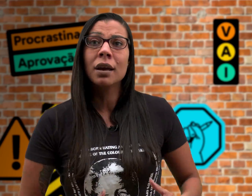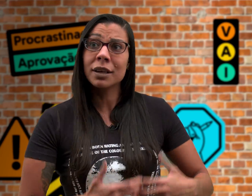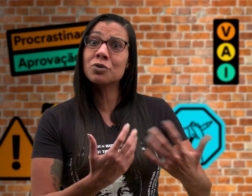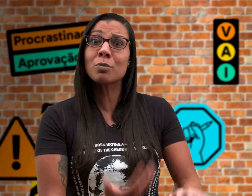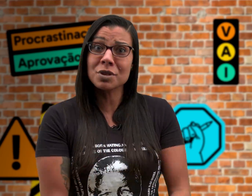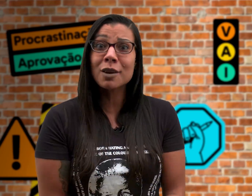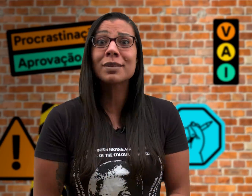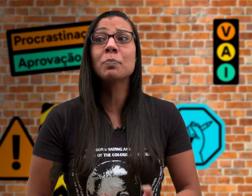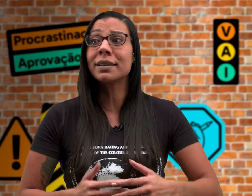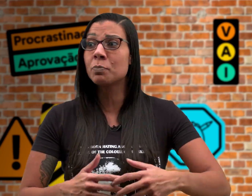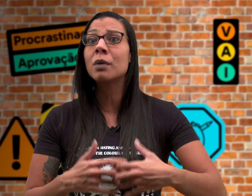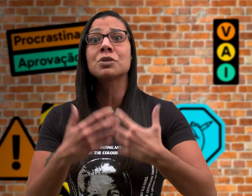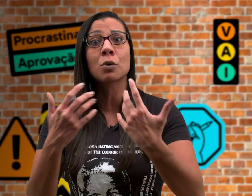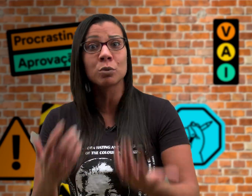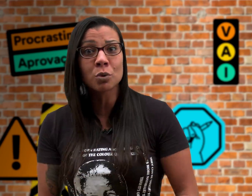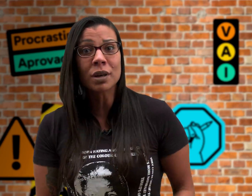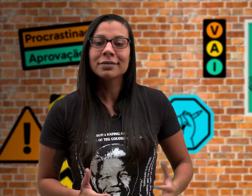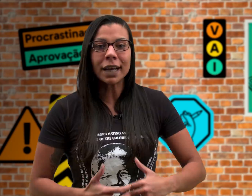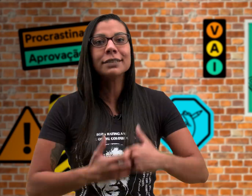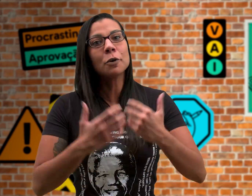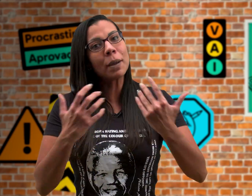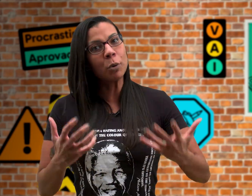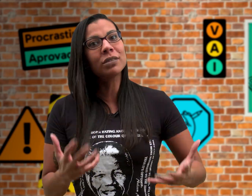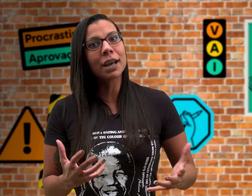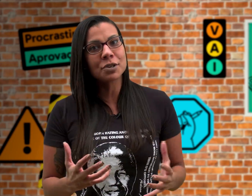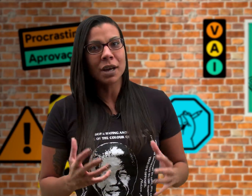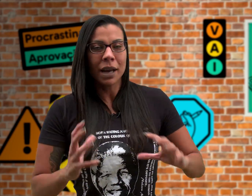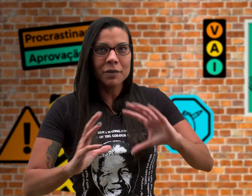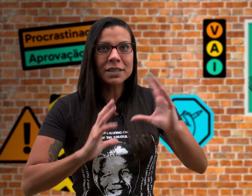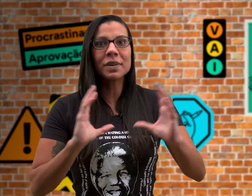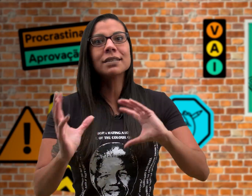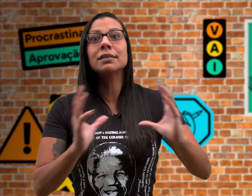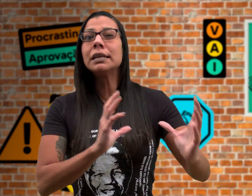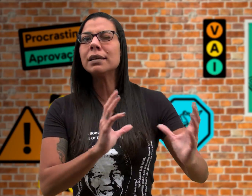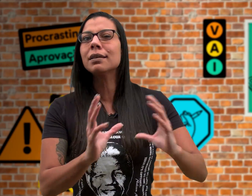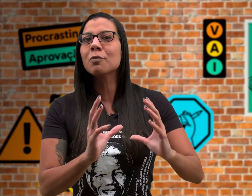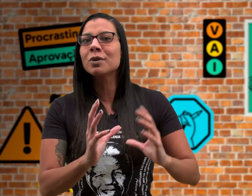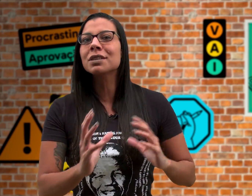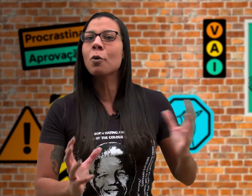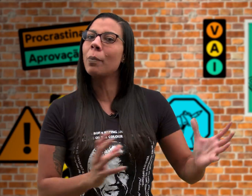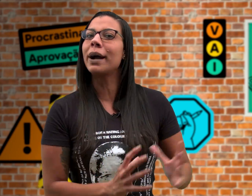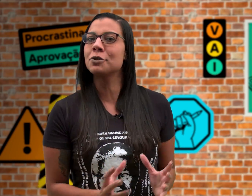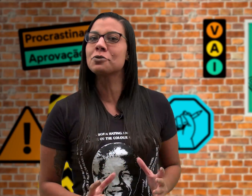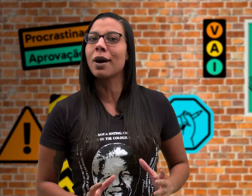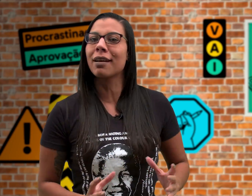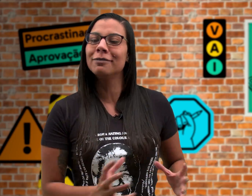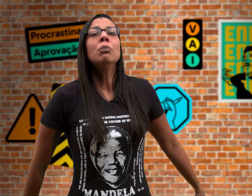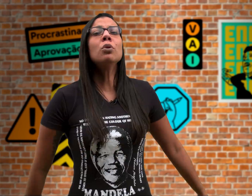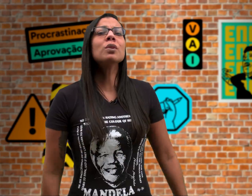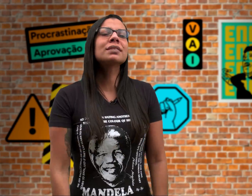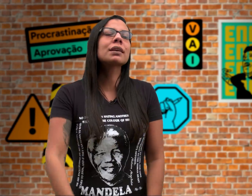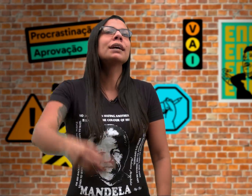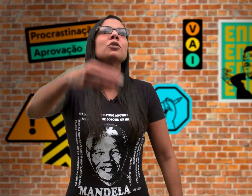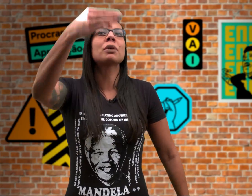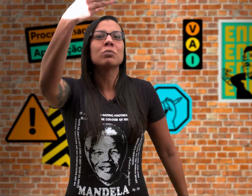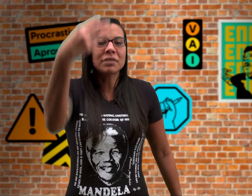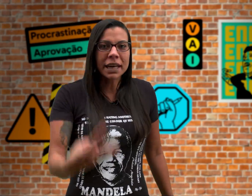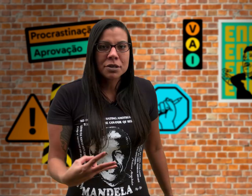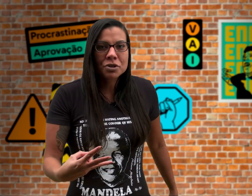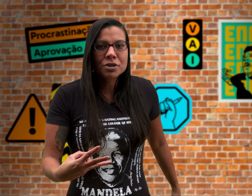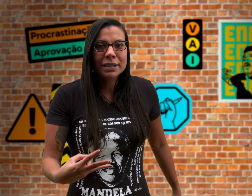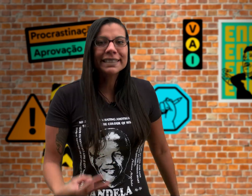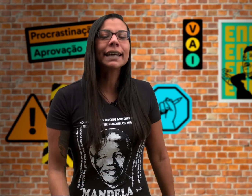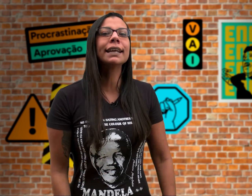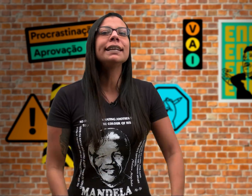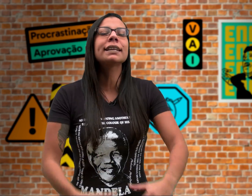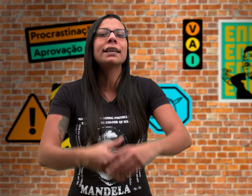mostrar que somos negros e participamos da cultura, tá? Então é importante você fazer esse link da música com a parte histórica. Música número